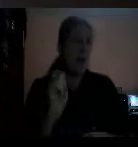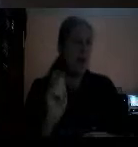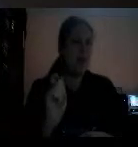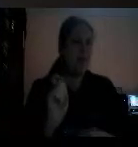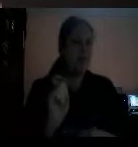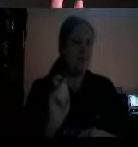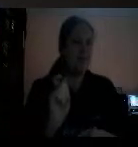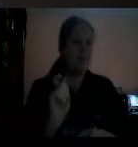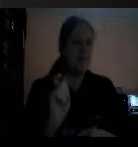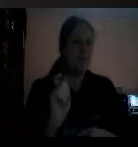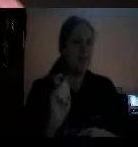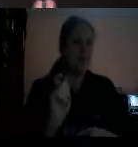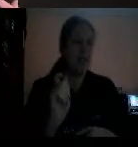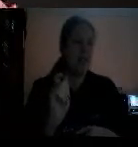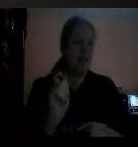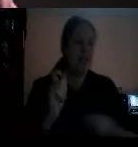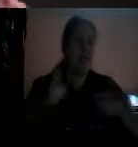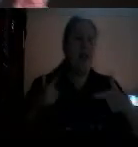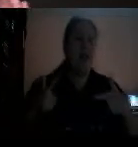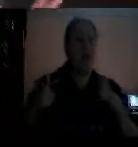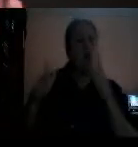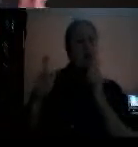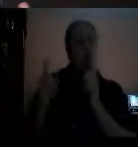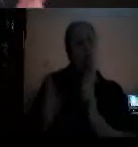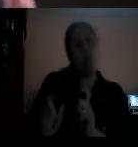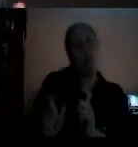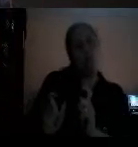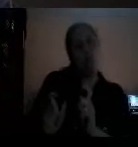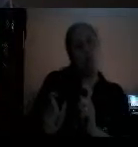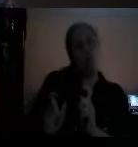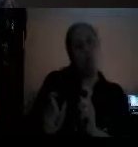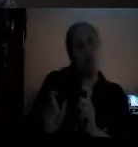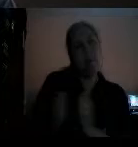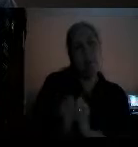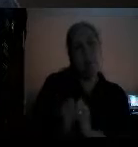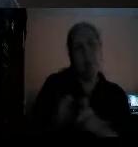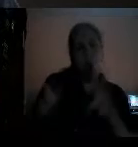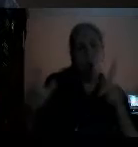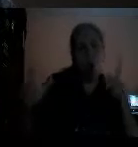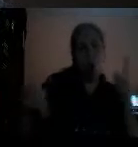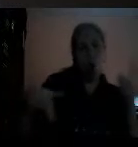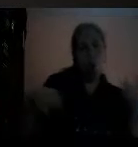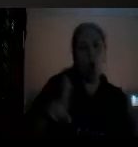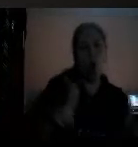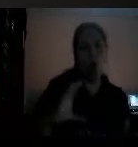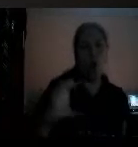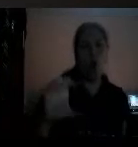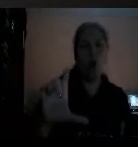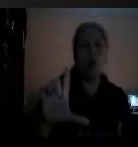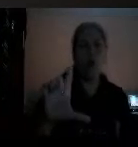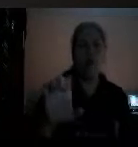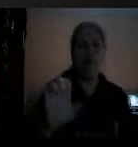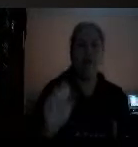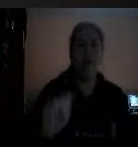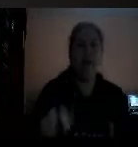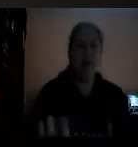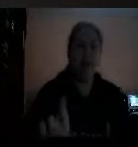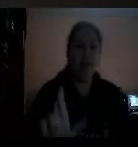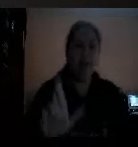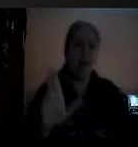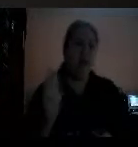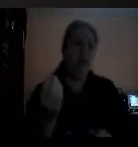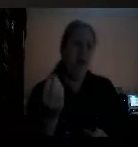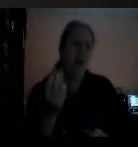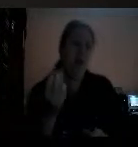terra central ou terra coração, tá? Da maneira como você preferir a sua tradução. Normalmente a gente chama de terra central. Seria um